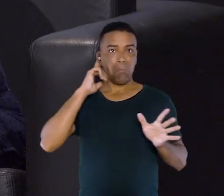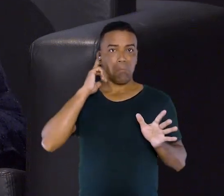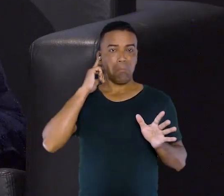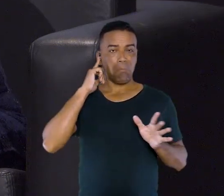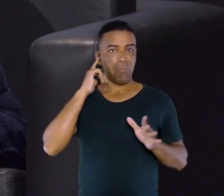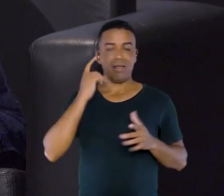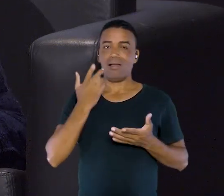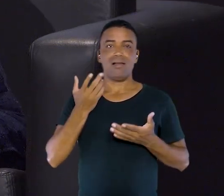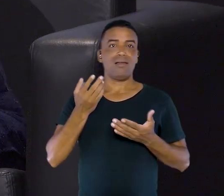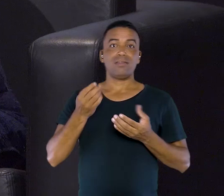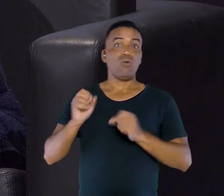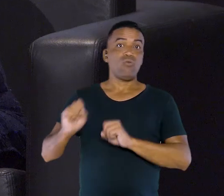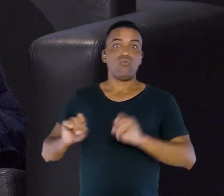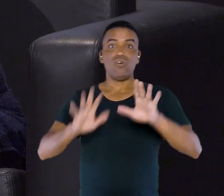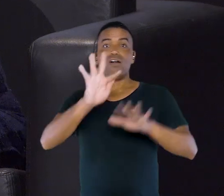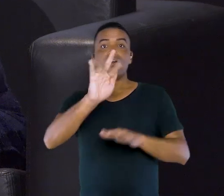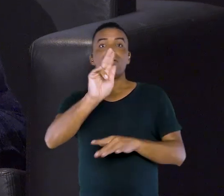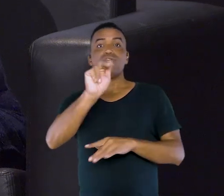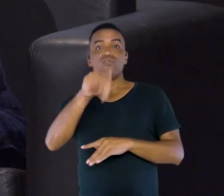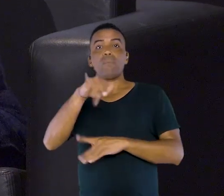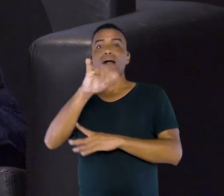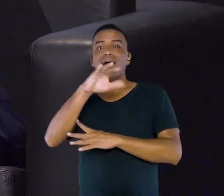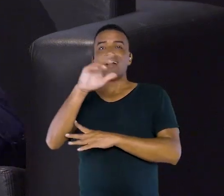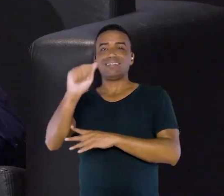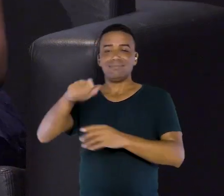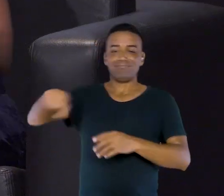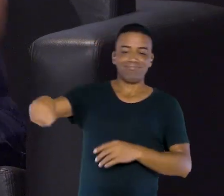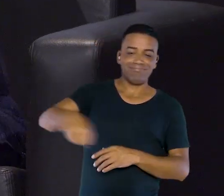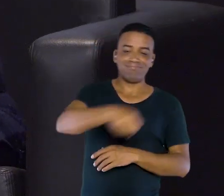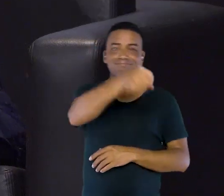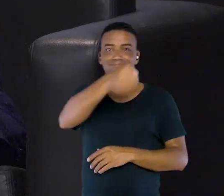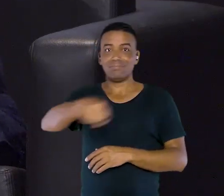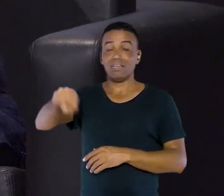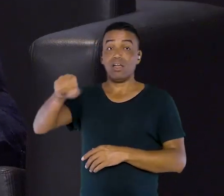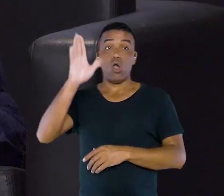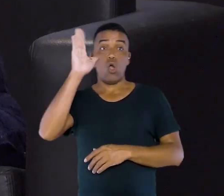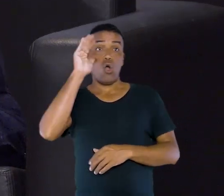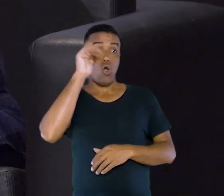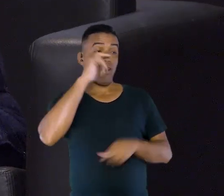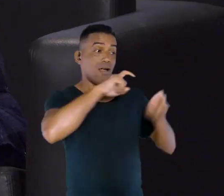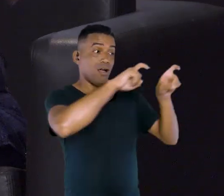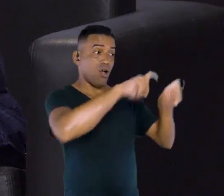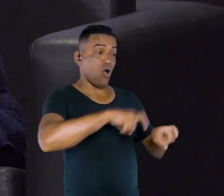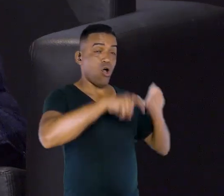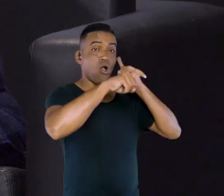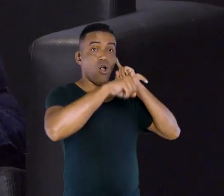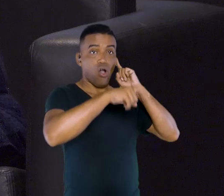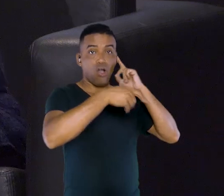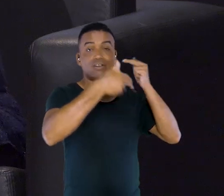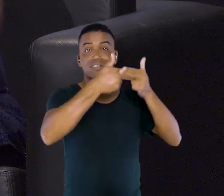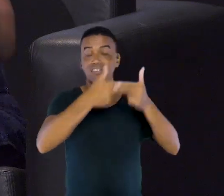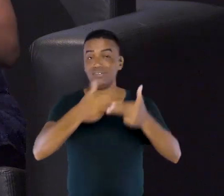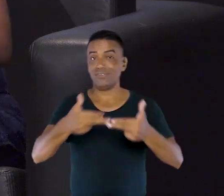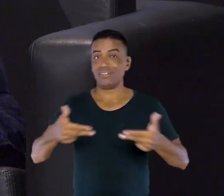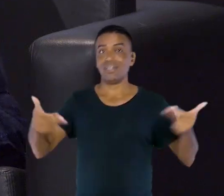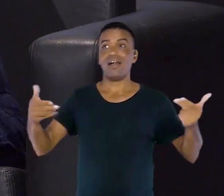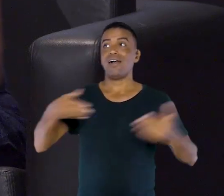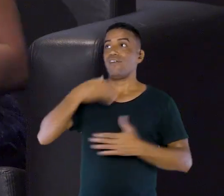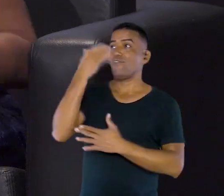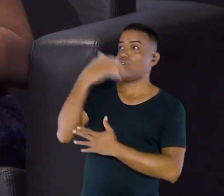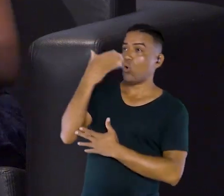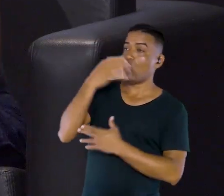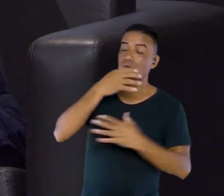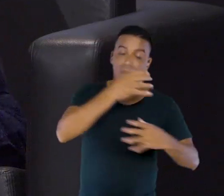cigarro ou sem defumação, né? Então, imagine você olhar a roça diversa com toda essa diversidade